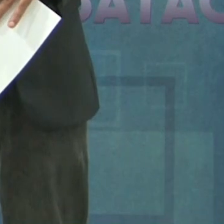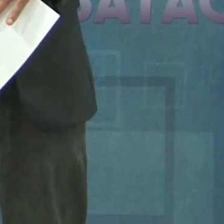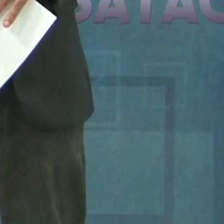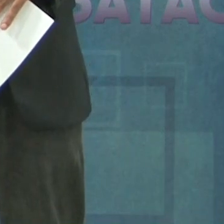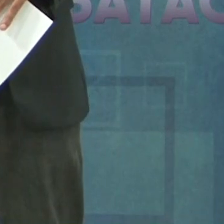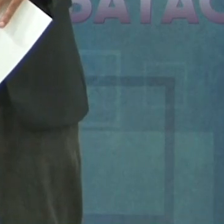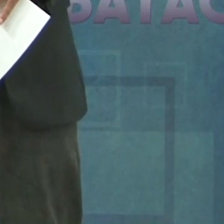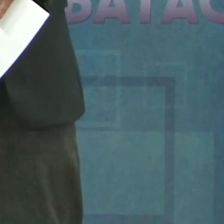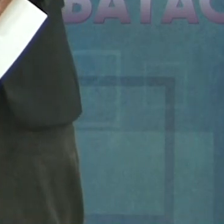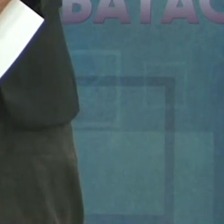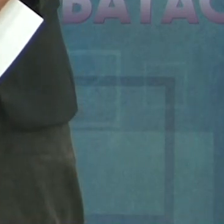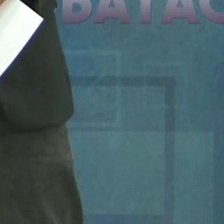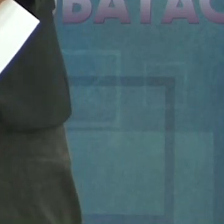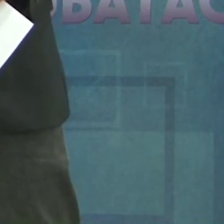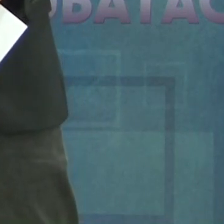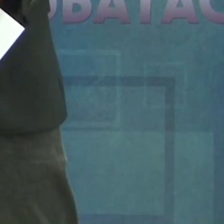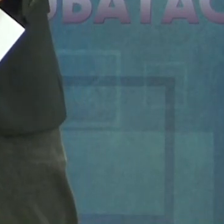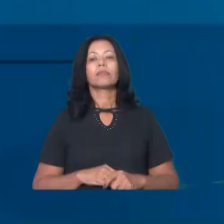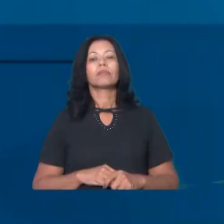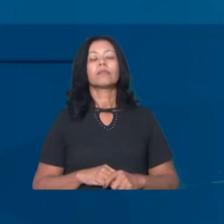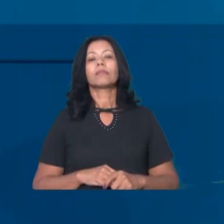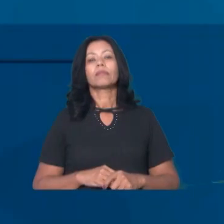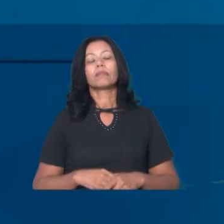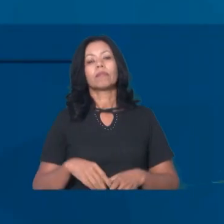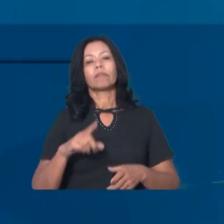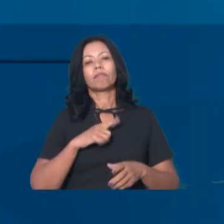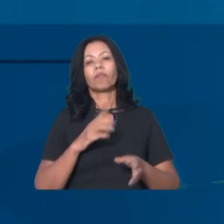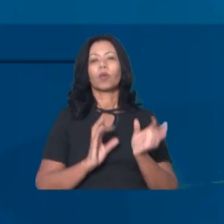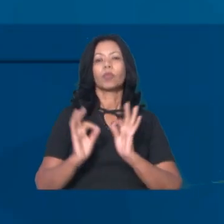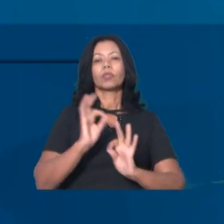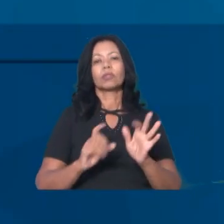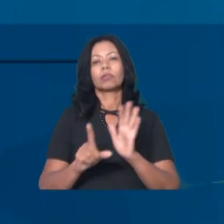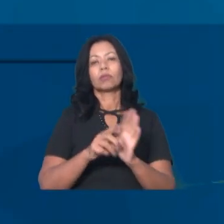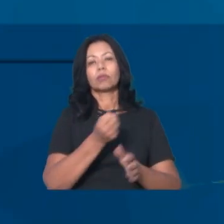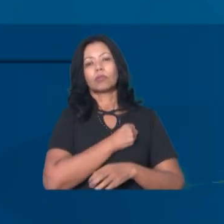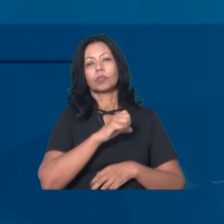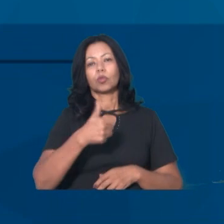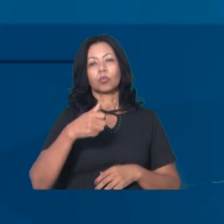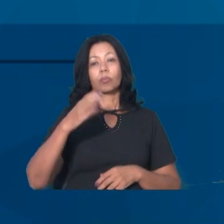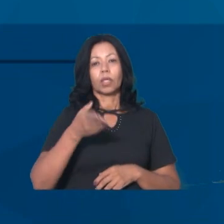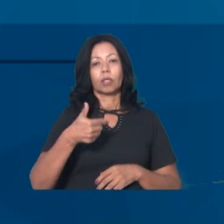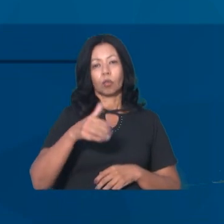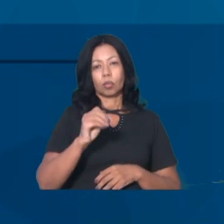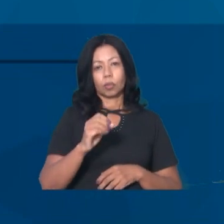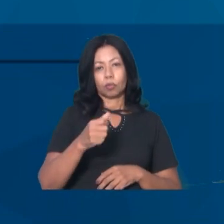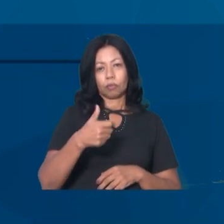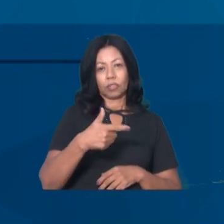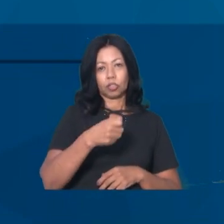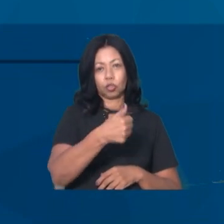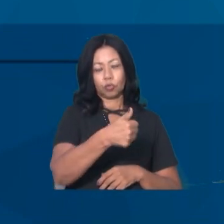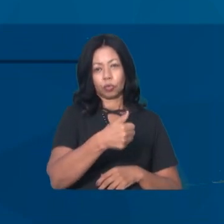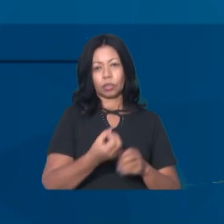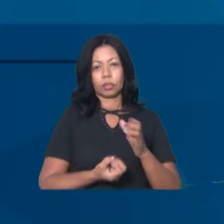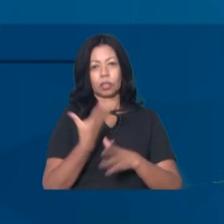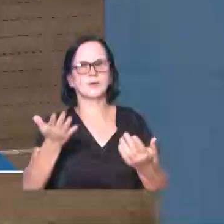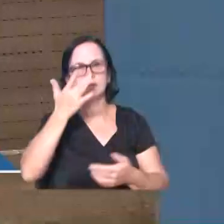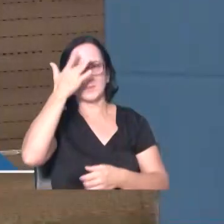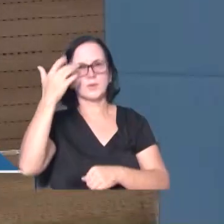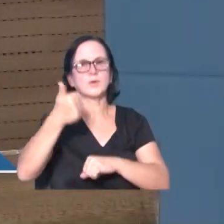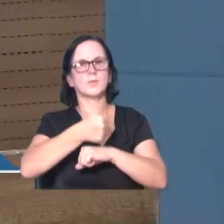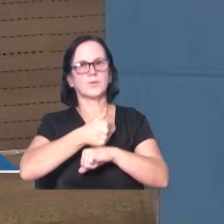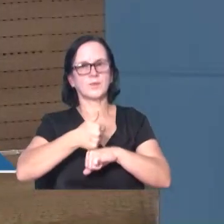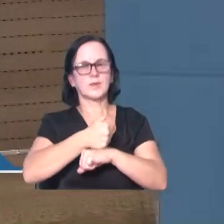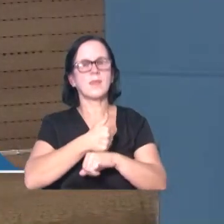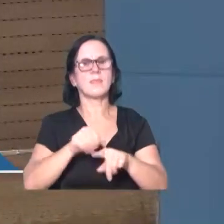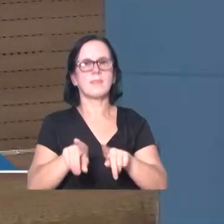vereador Tinho, do Republicanos. O projeto de lei de número 1/2021, de autoria do vereador Rodrigo